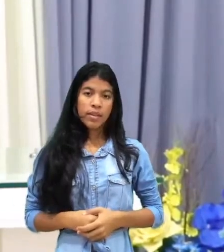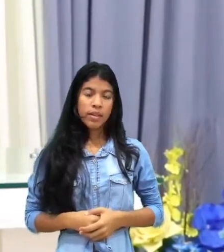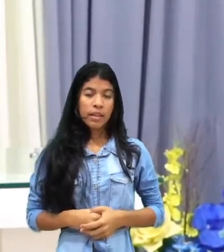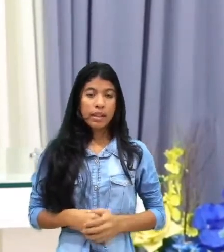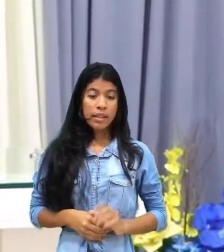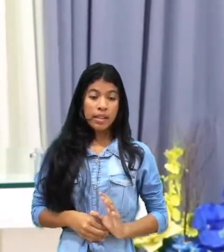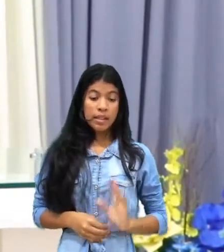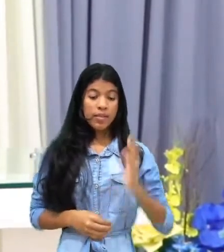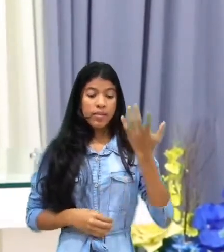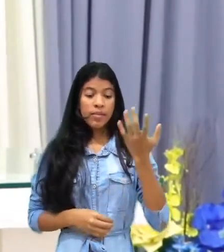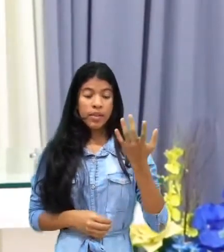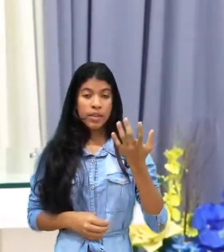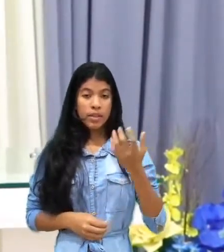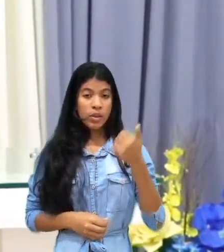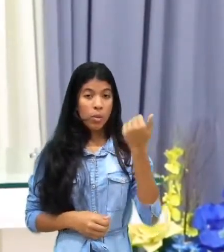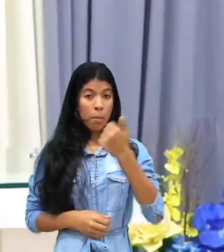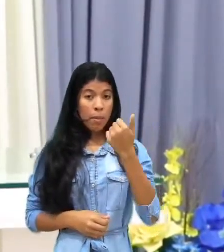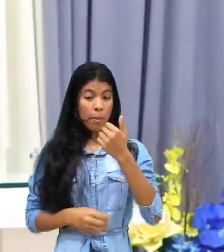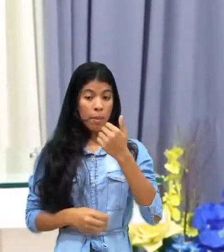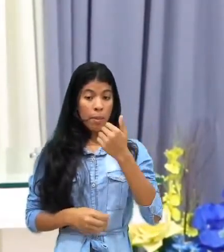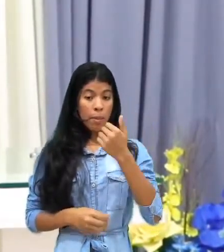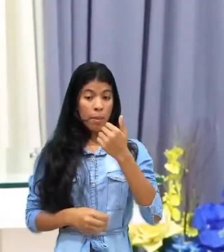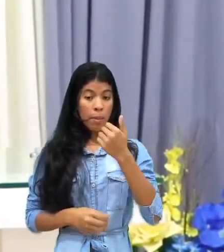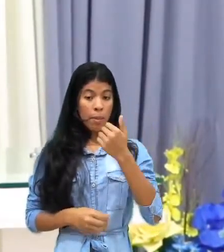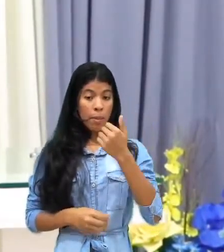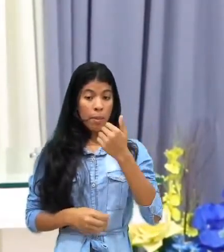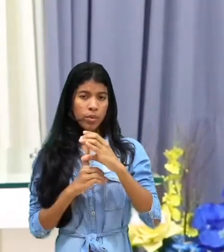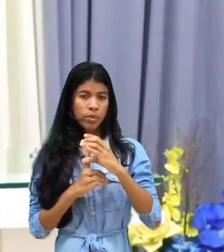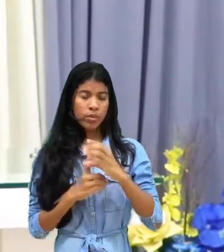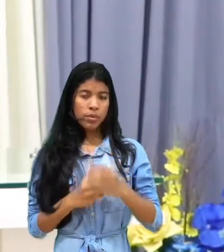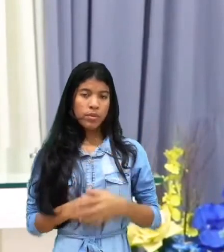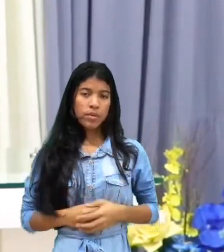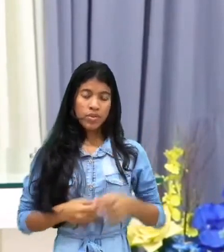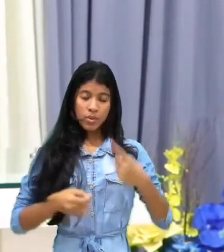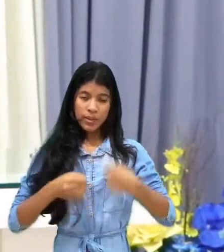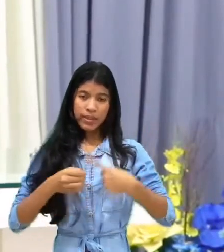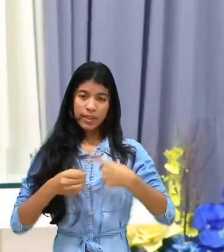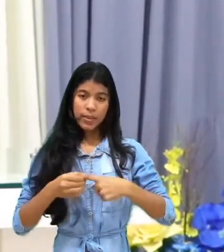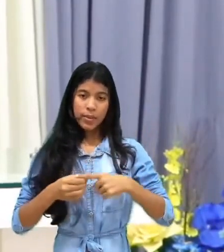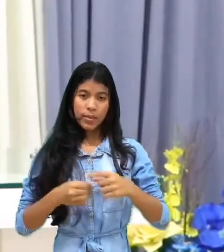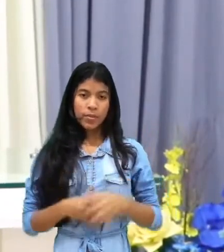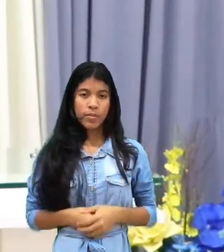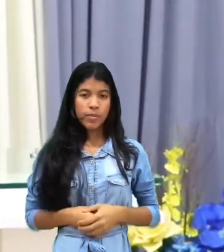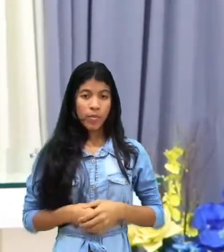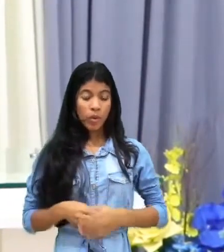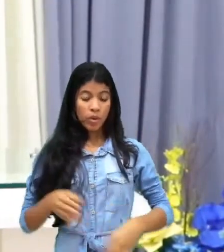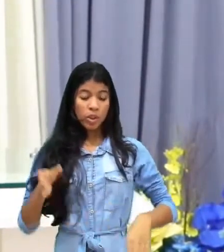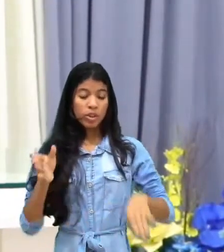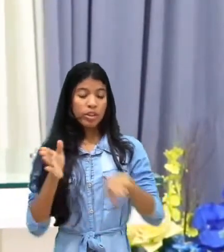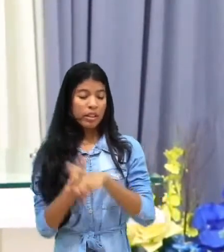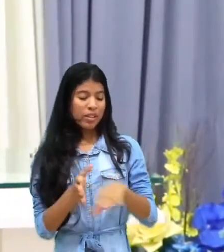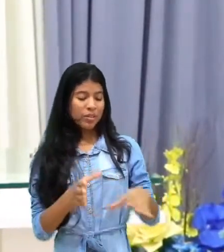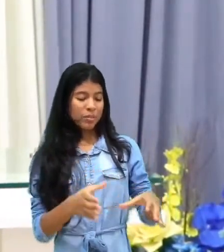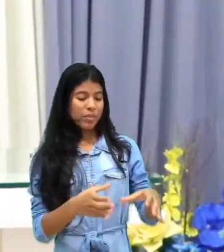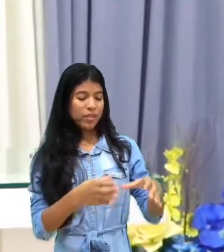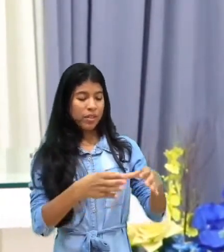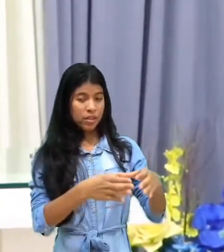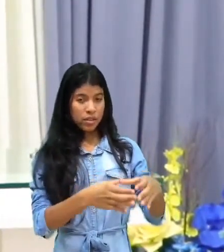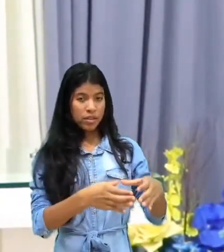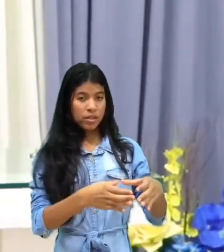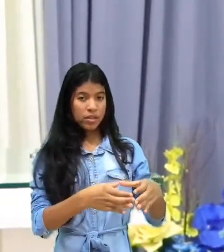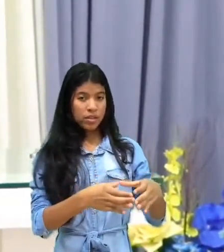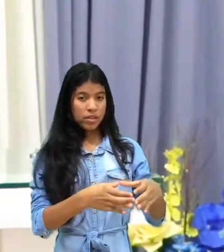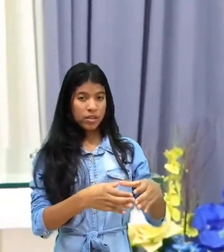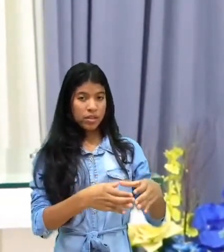fato, na zona rural, assim, bem mais escondido. E quando chegamos lá naquele povoado, não havia